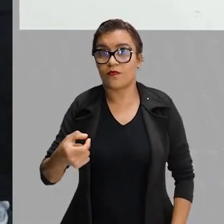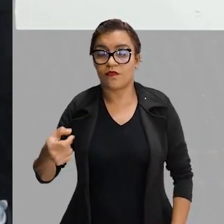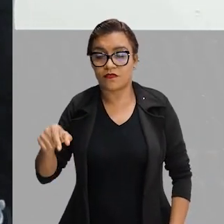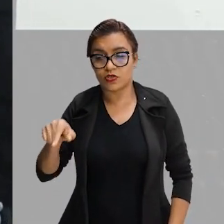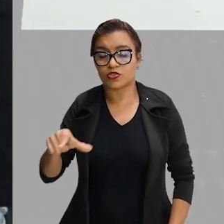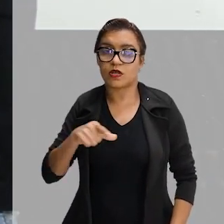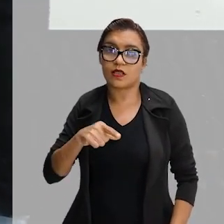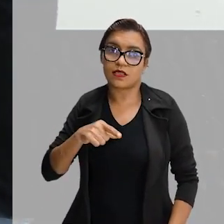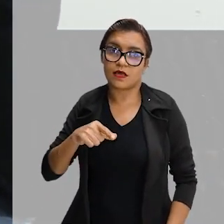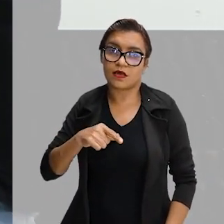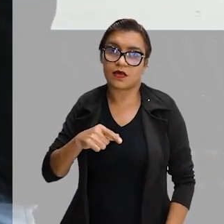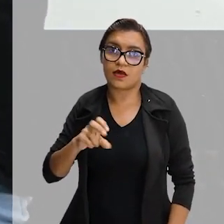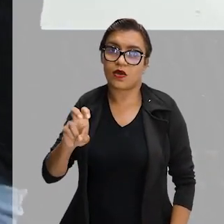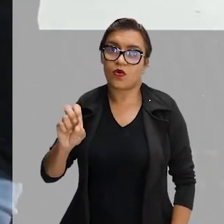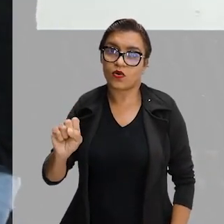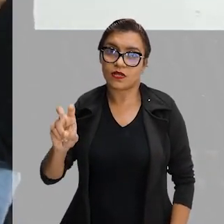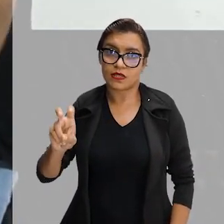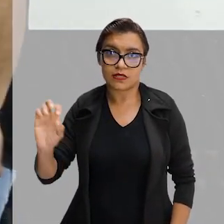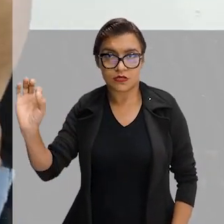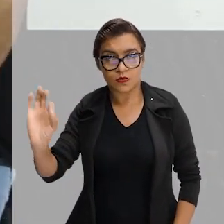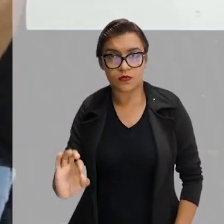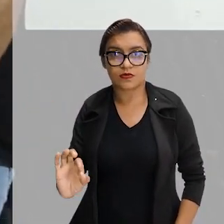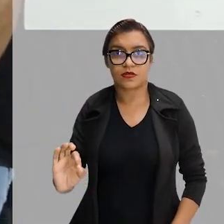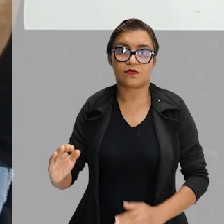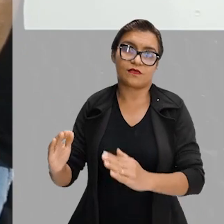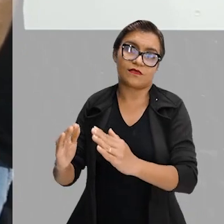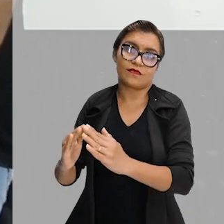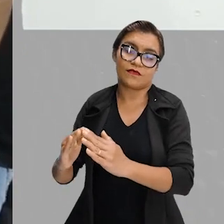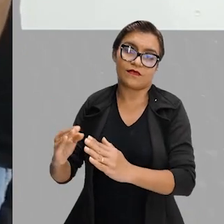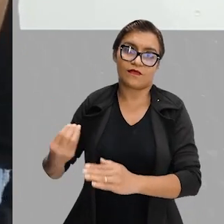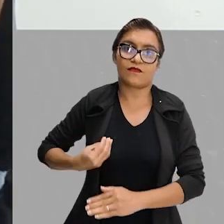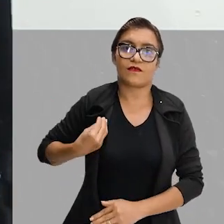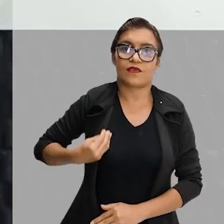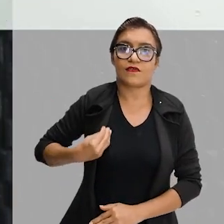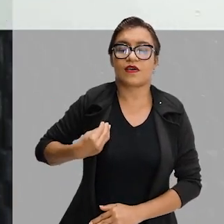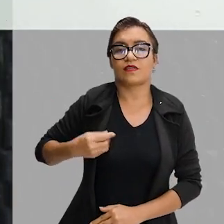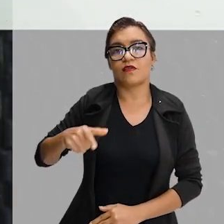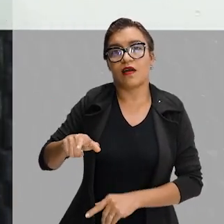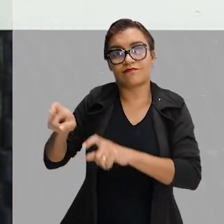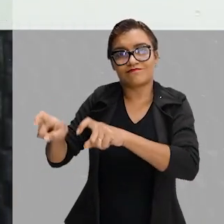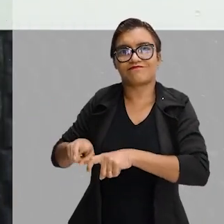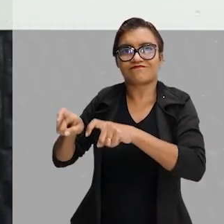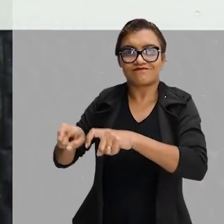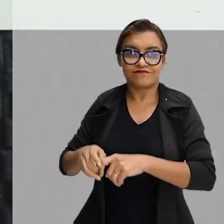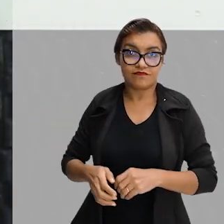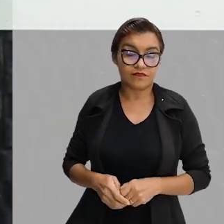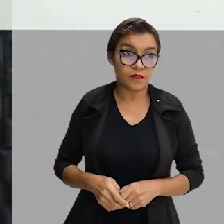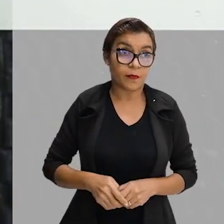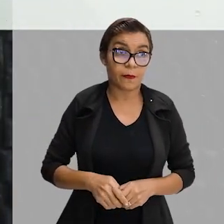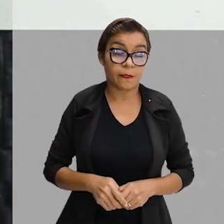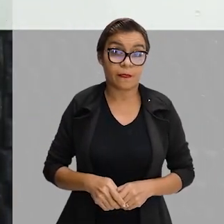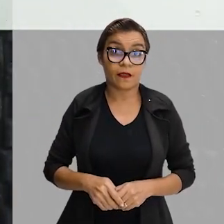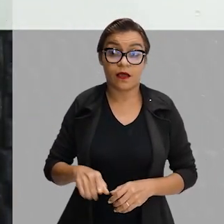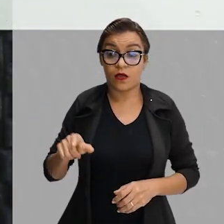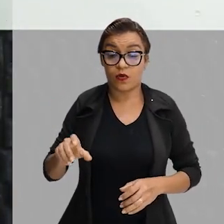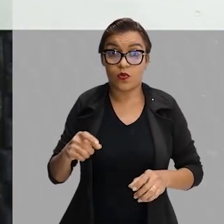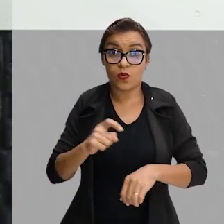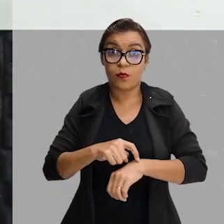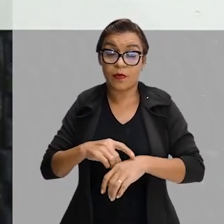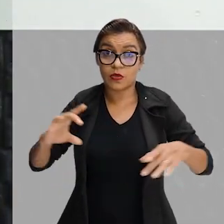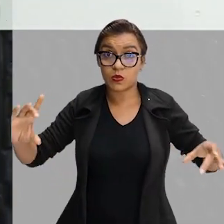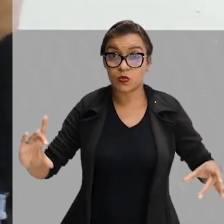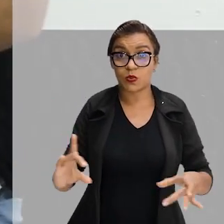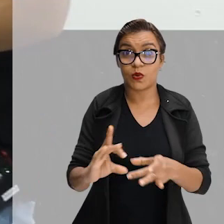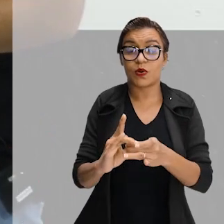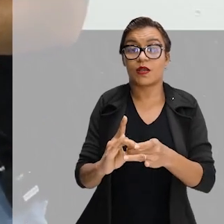tenho 85% da população vivendo no eixo urbano. Na hora que eu conecto os dois, como é o nome